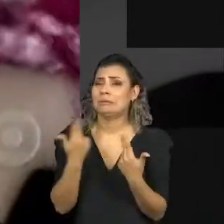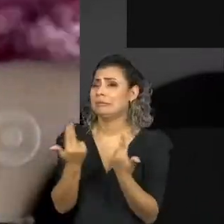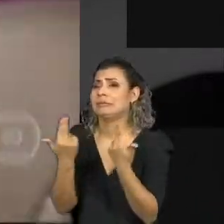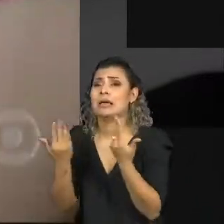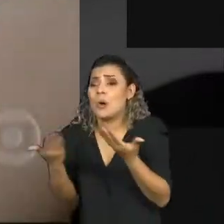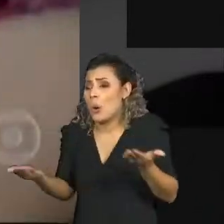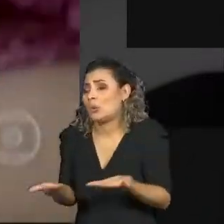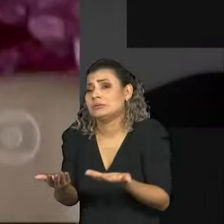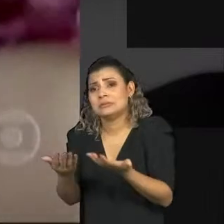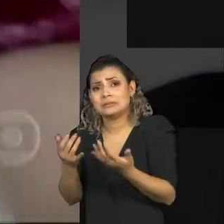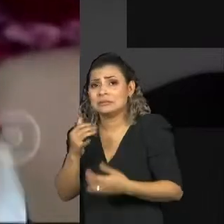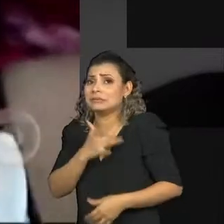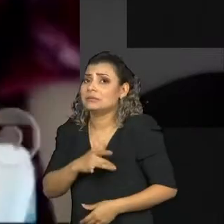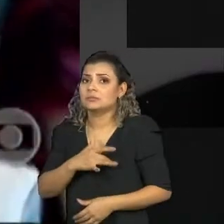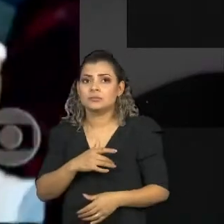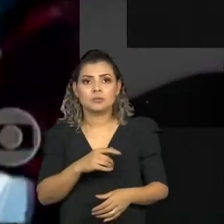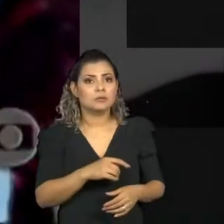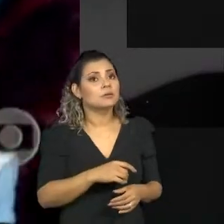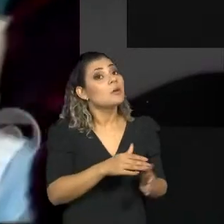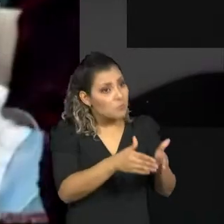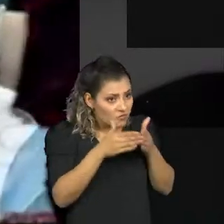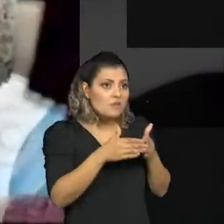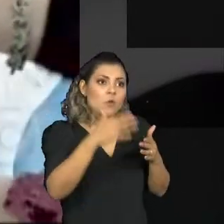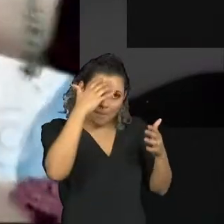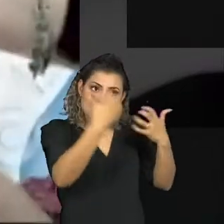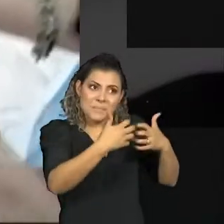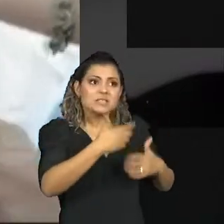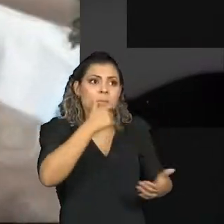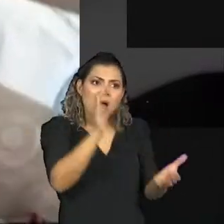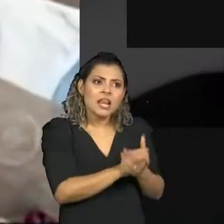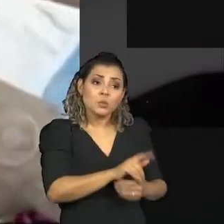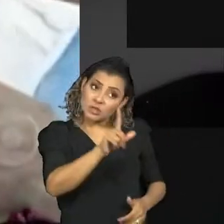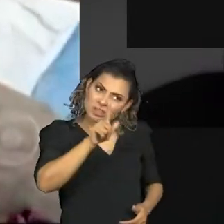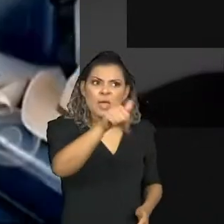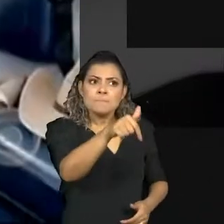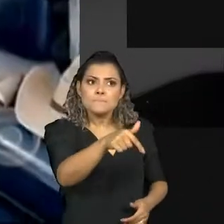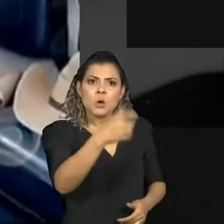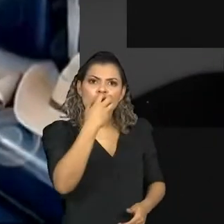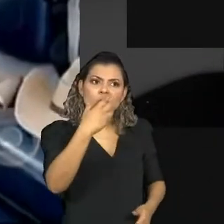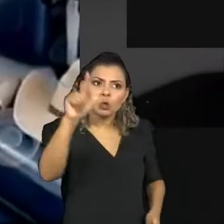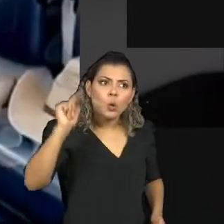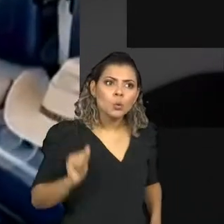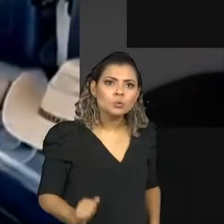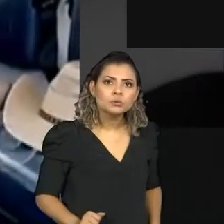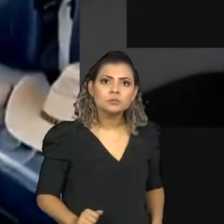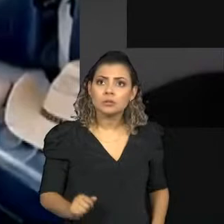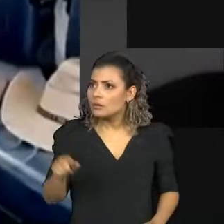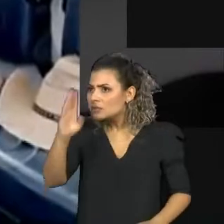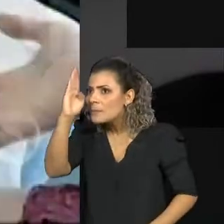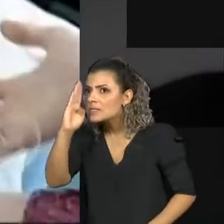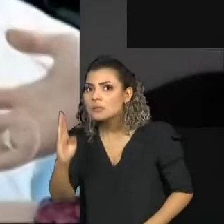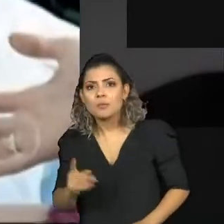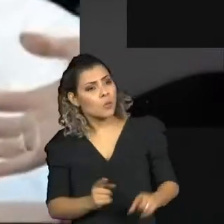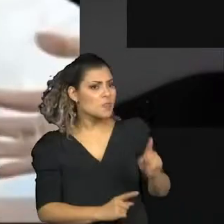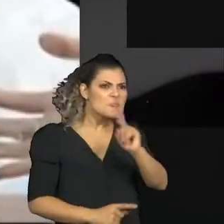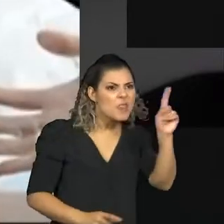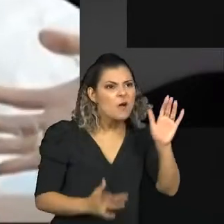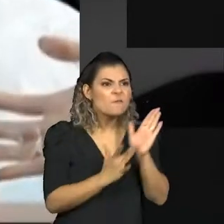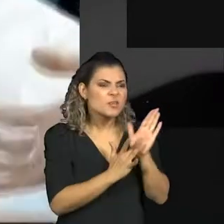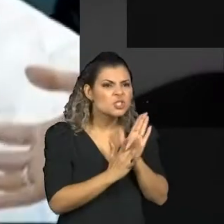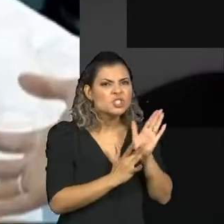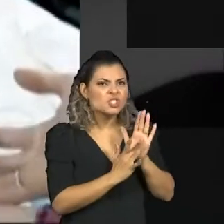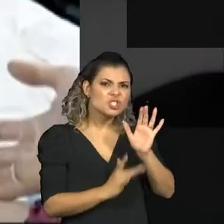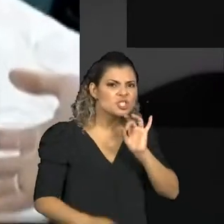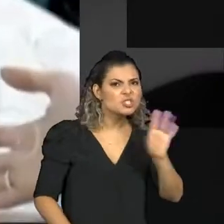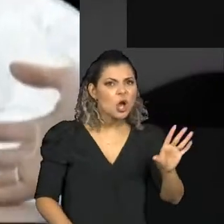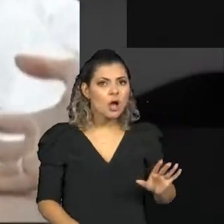hoje. Da próxima vez, primeiro pensa no teu marido, depois nos cachorros. Você não tá passando mal? Não! Eu prefiro sair